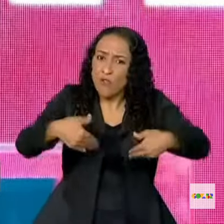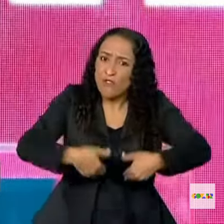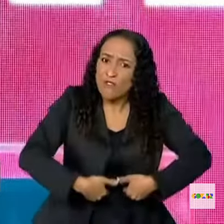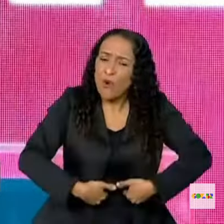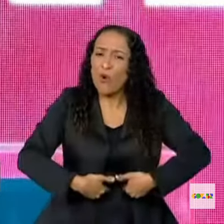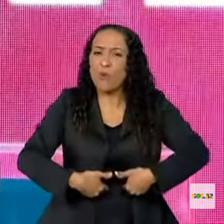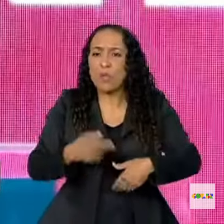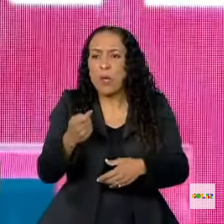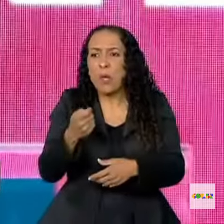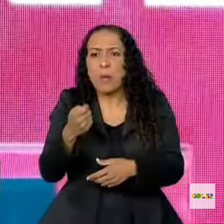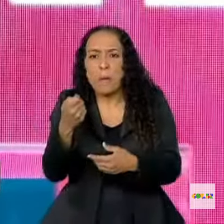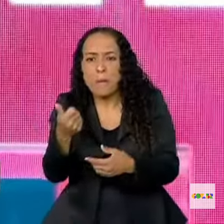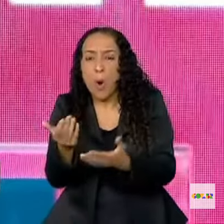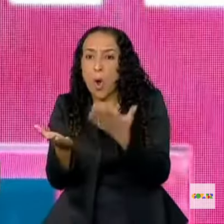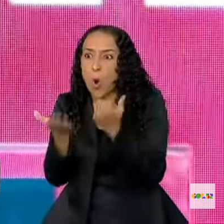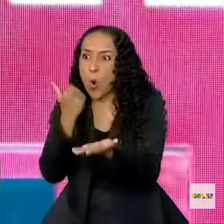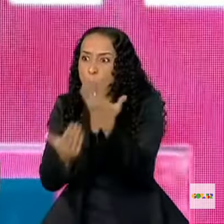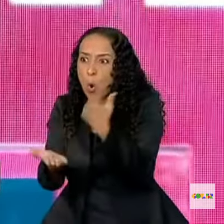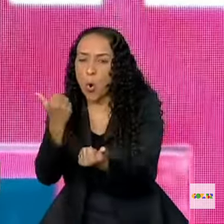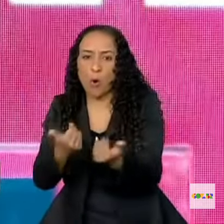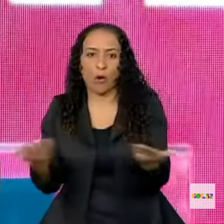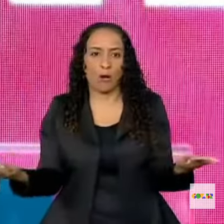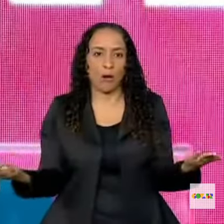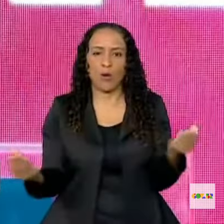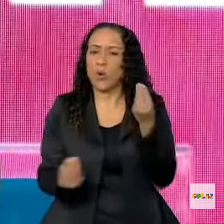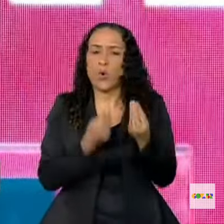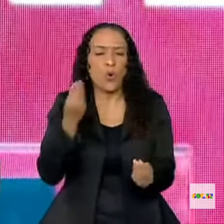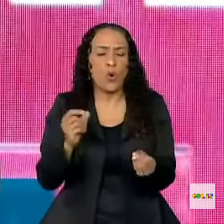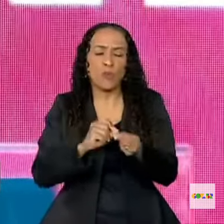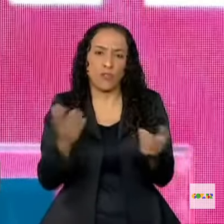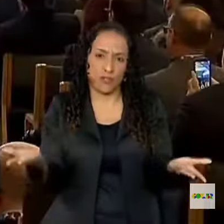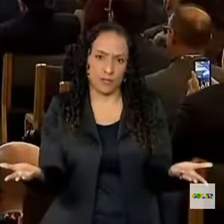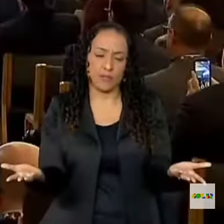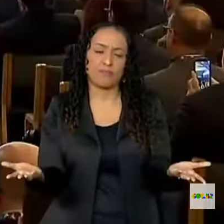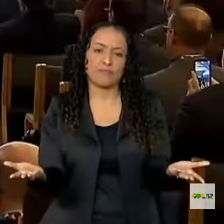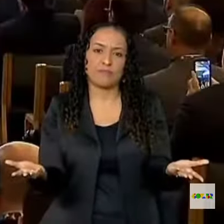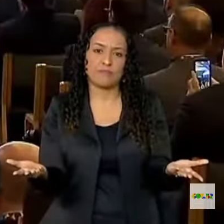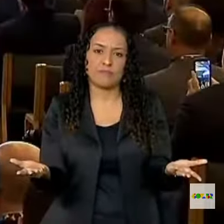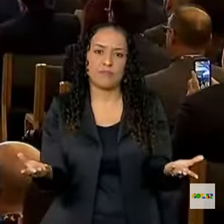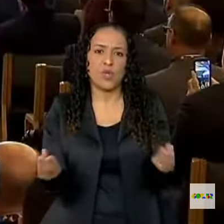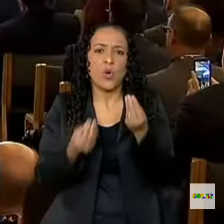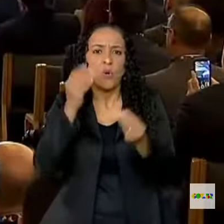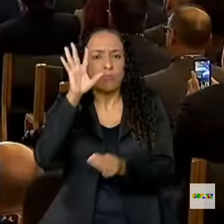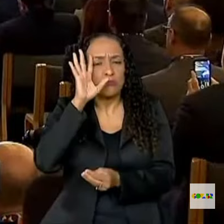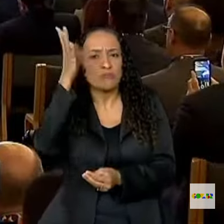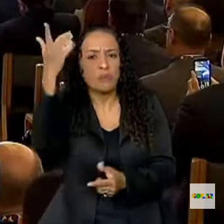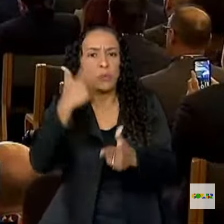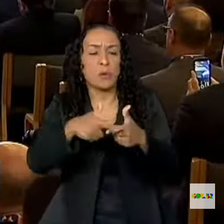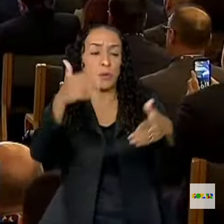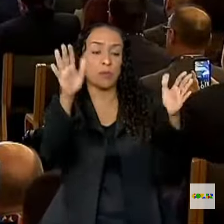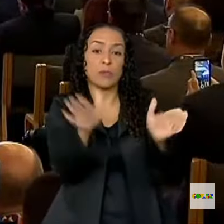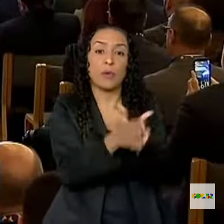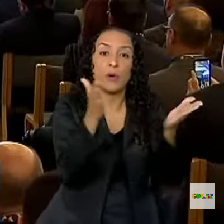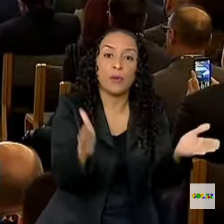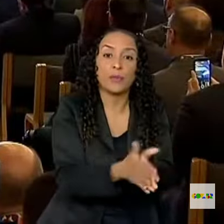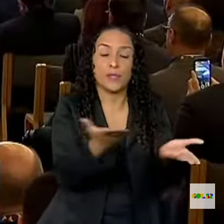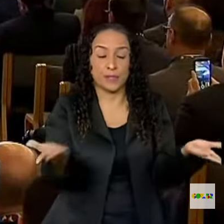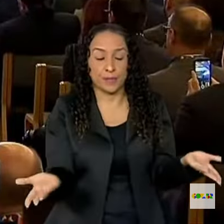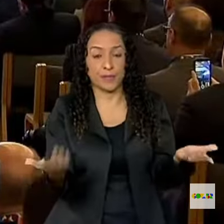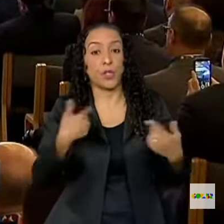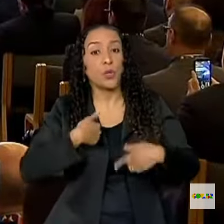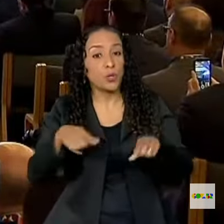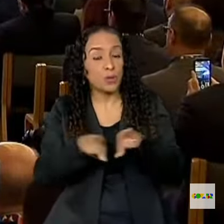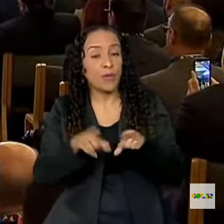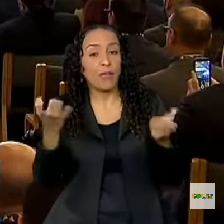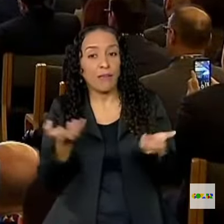e pouca gente comendo muitos dias como é que a gente faz isso como é que a gente resolve o problema da pobreza eu inclusive